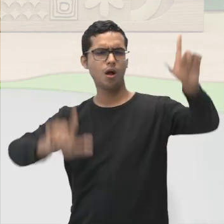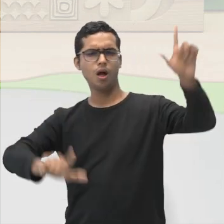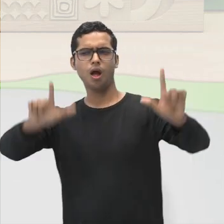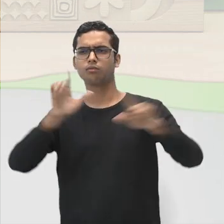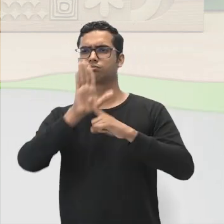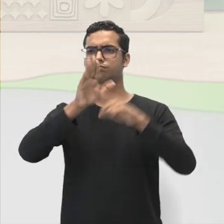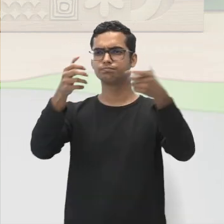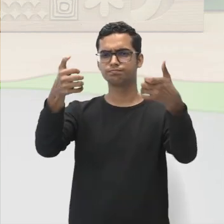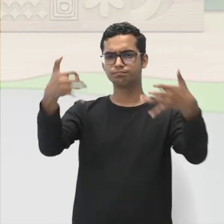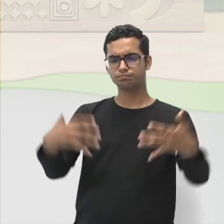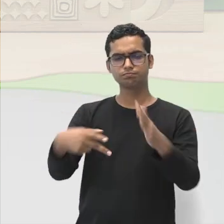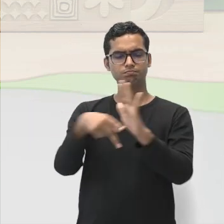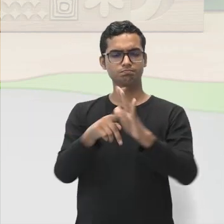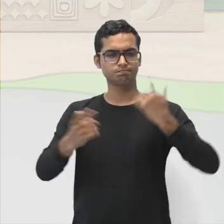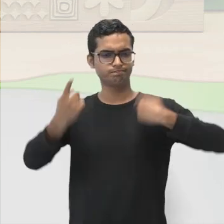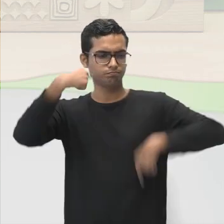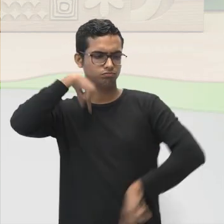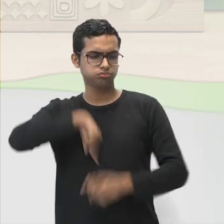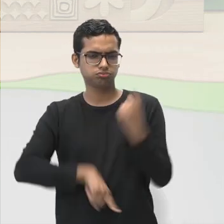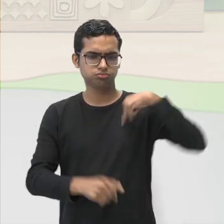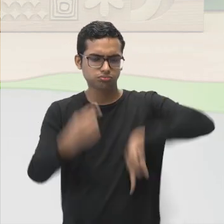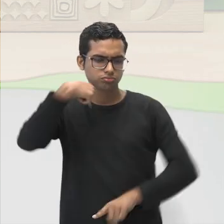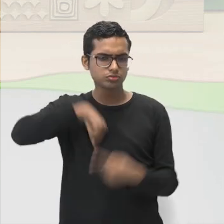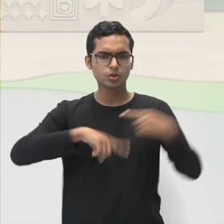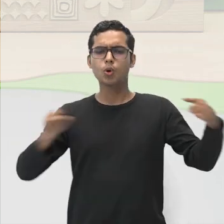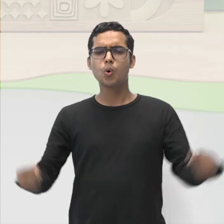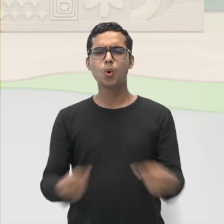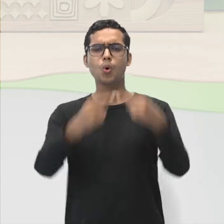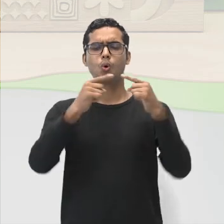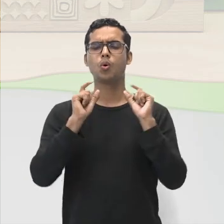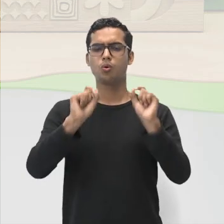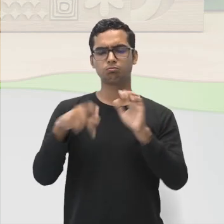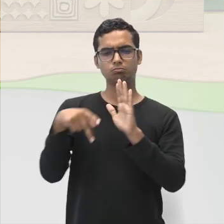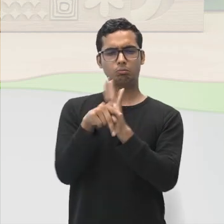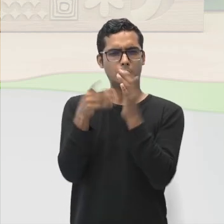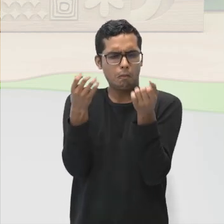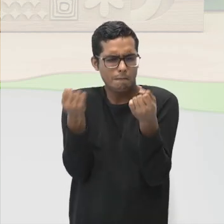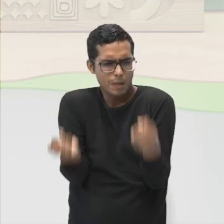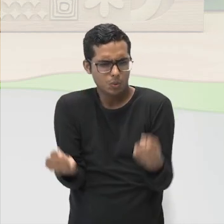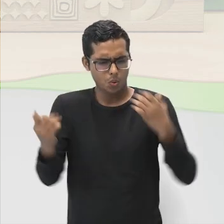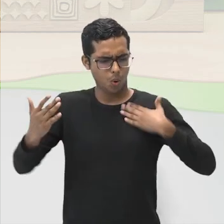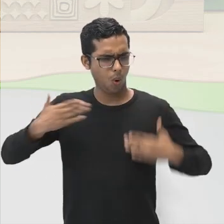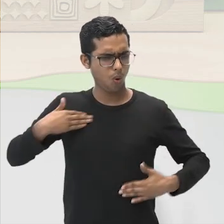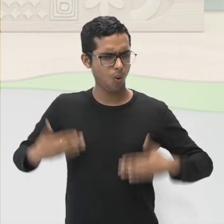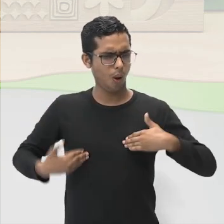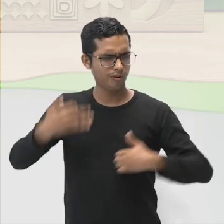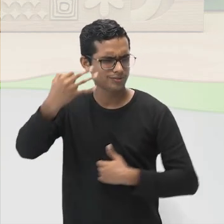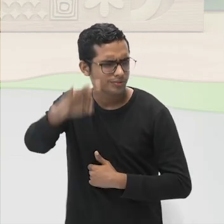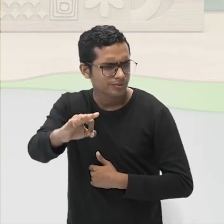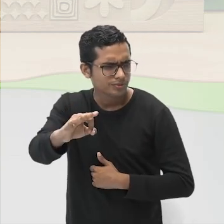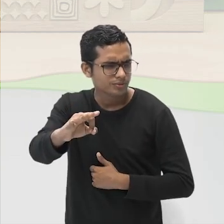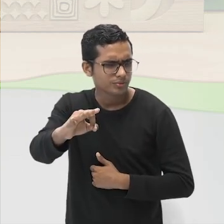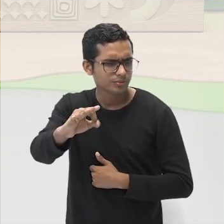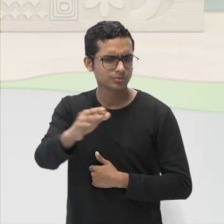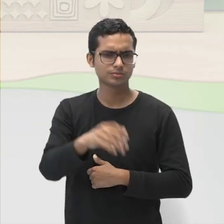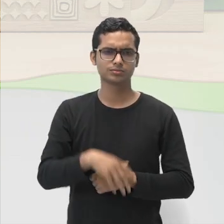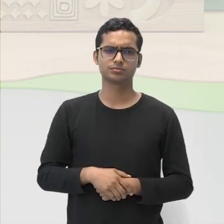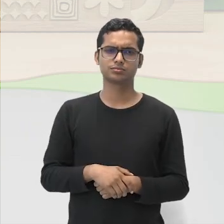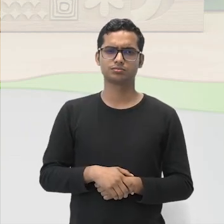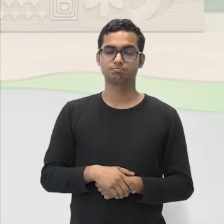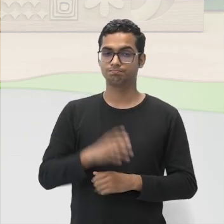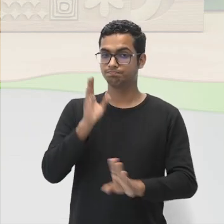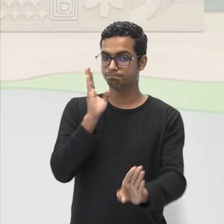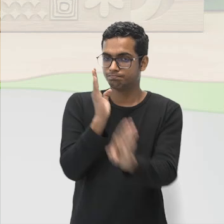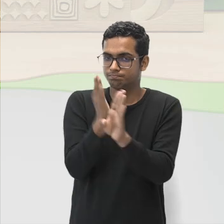televisão que metabolismo está ali associado à questão de peso. É isso mesmo, professora?